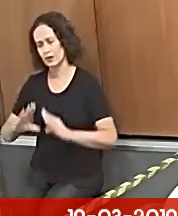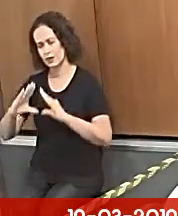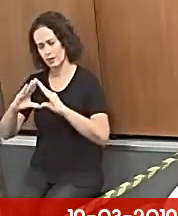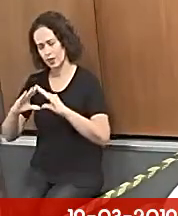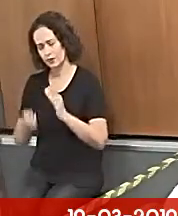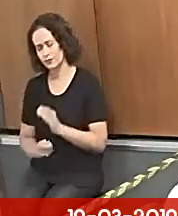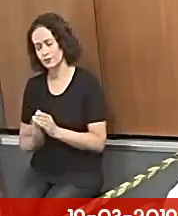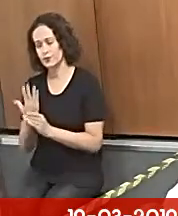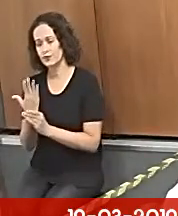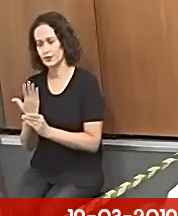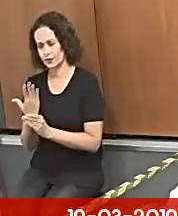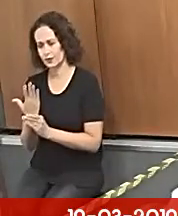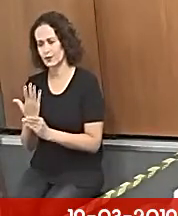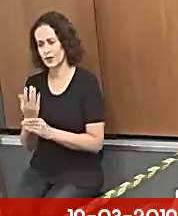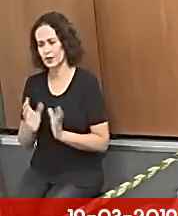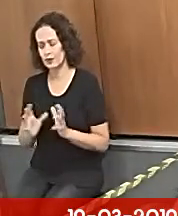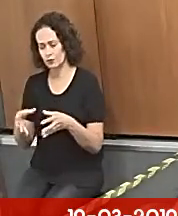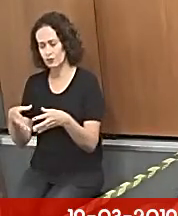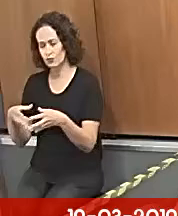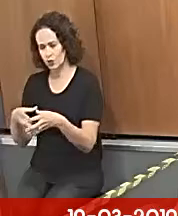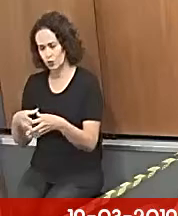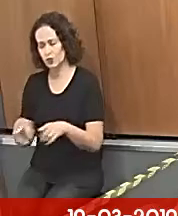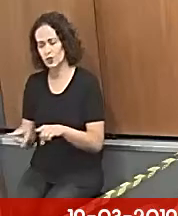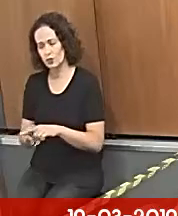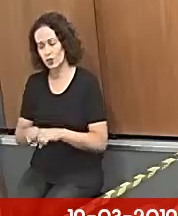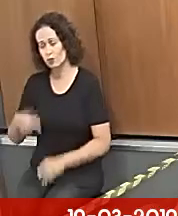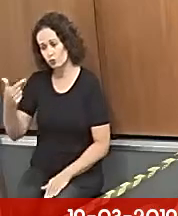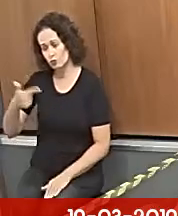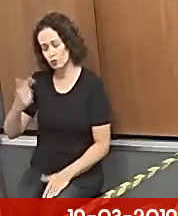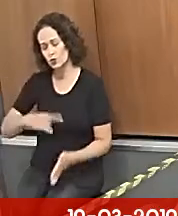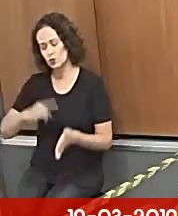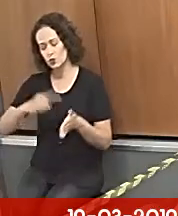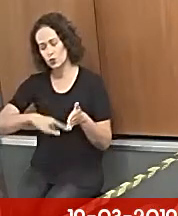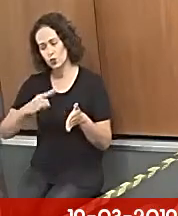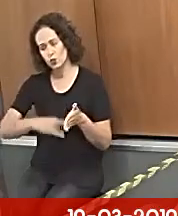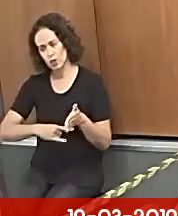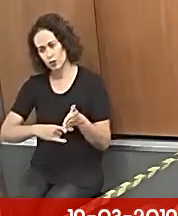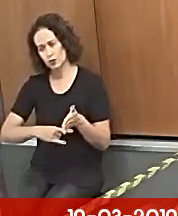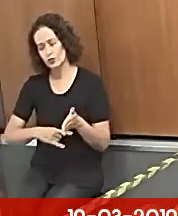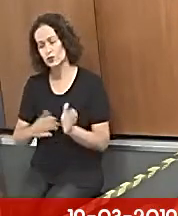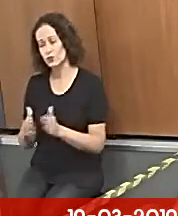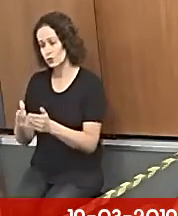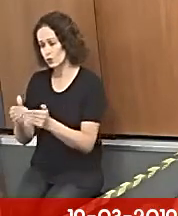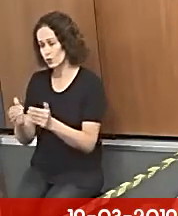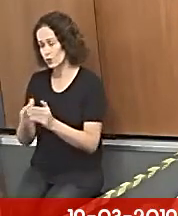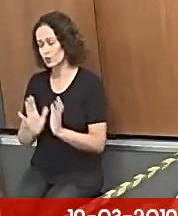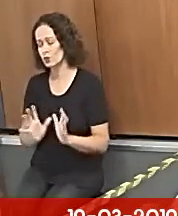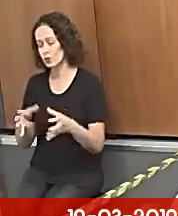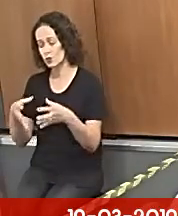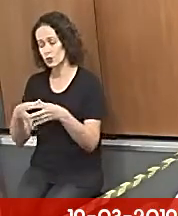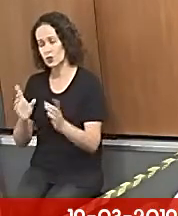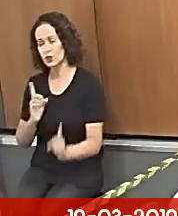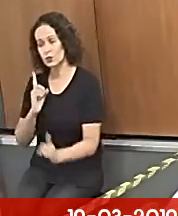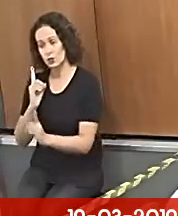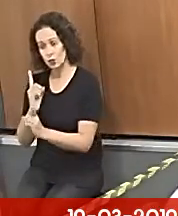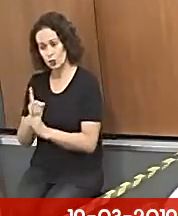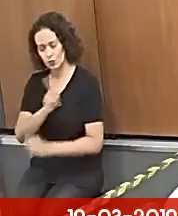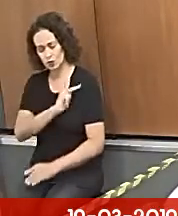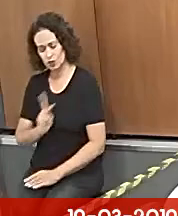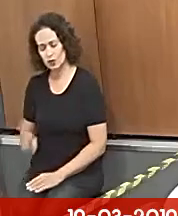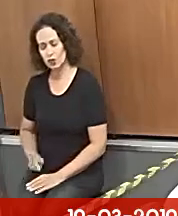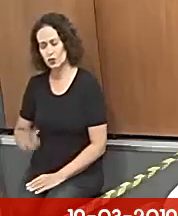de centro e vou fazer um segundo encaminhamento a gente solicitar que essa comissão se encontra com o presidente do tribunal de justiça